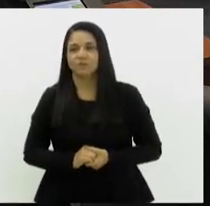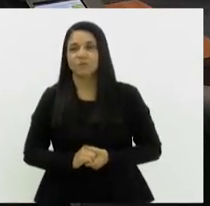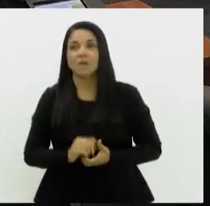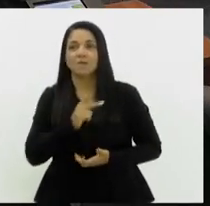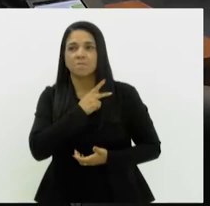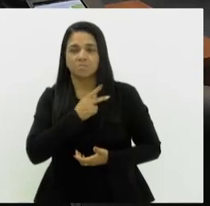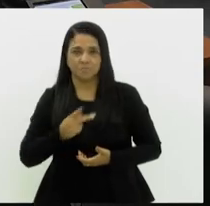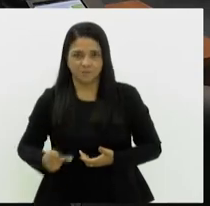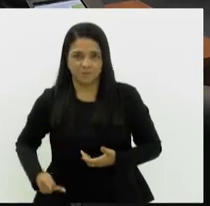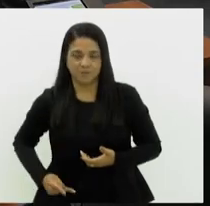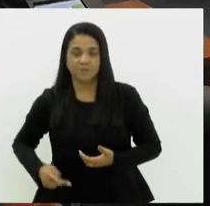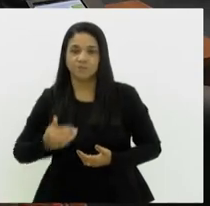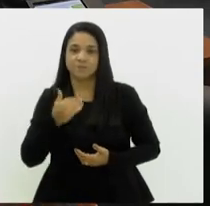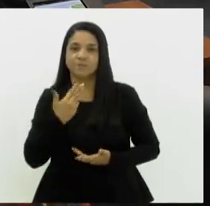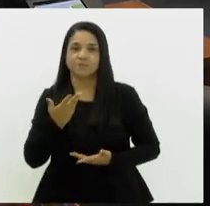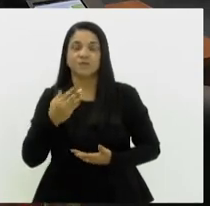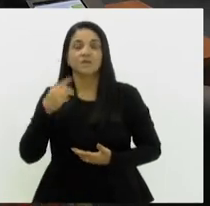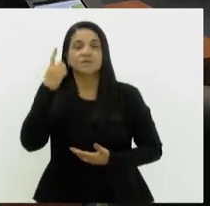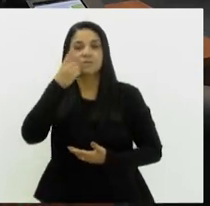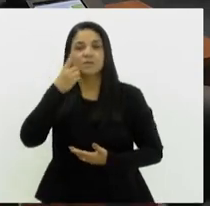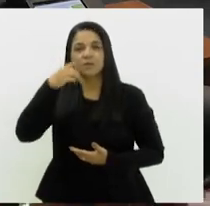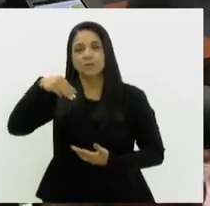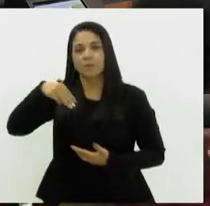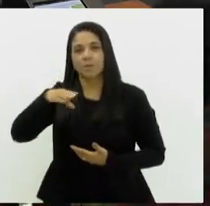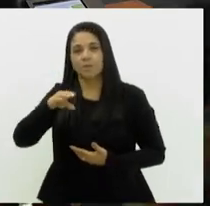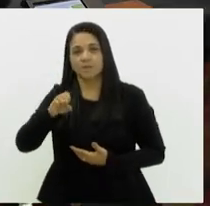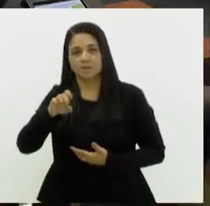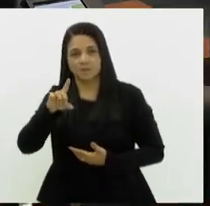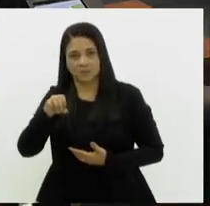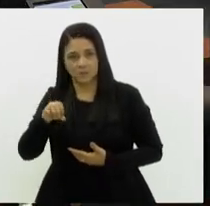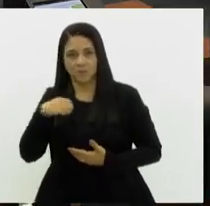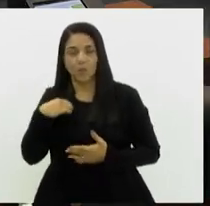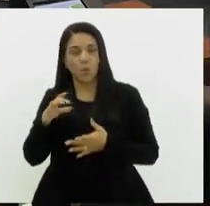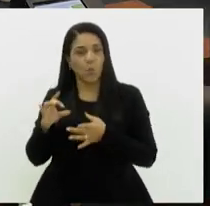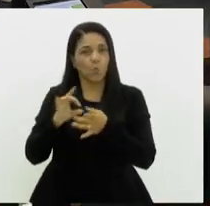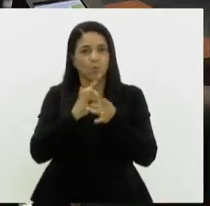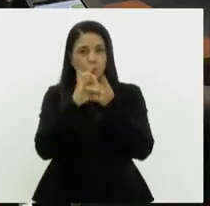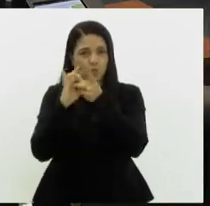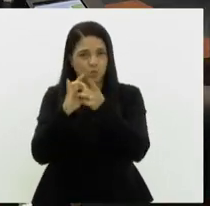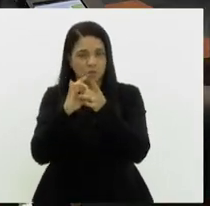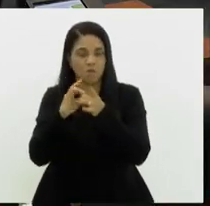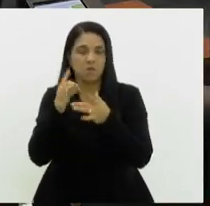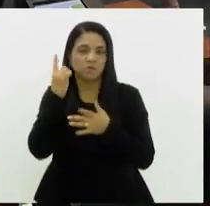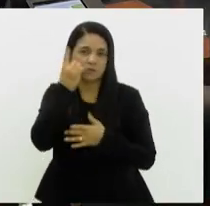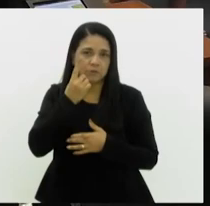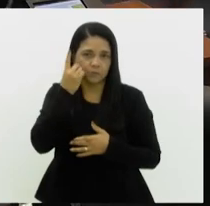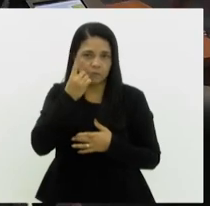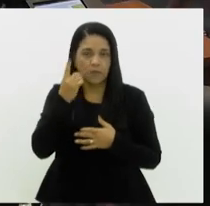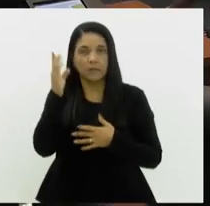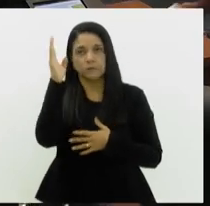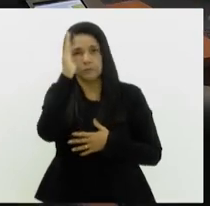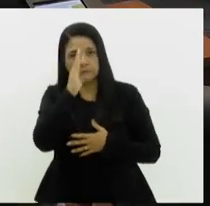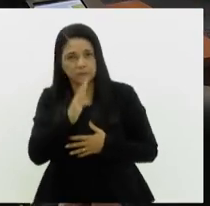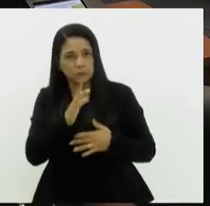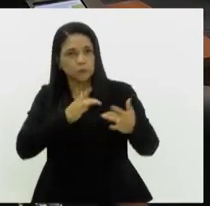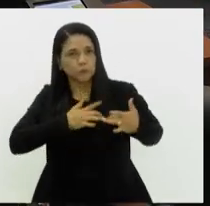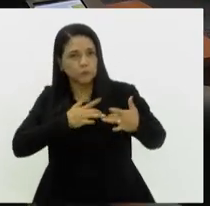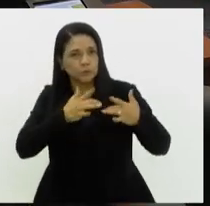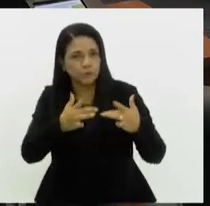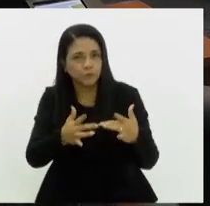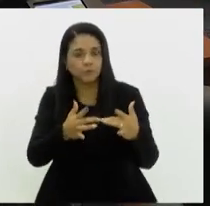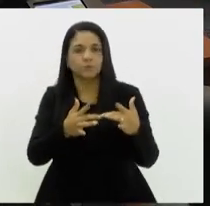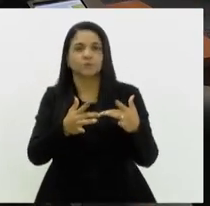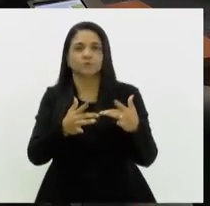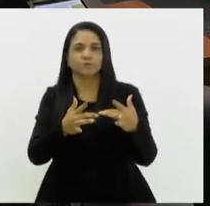permissão. Deputado Macedo, por favor. É claro me unir a todos os demais colegas e ao Brasil de forma solidária